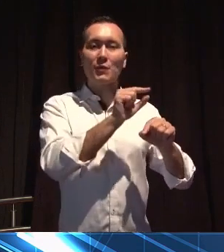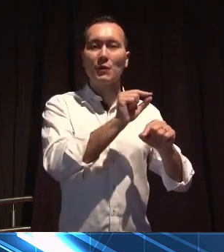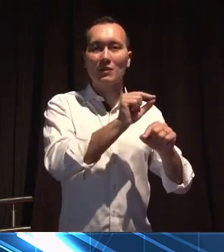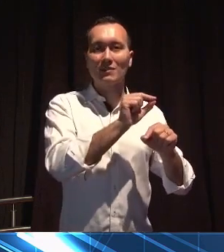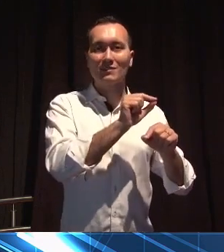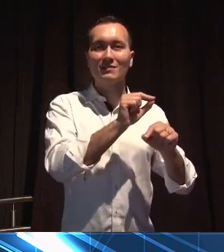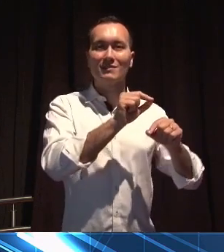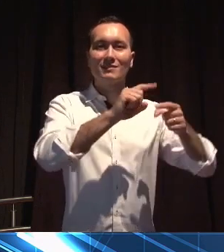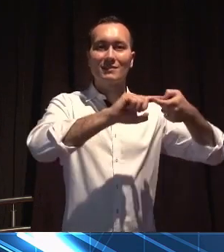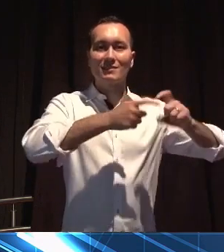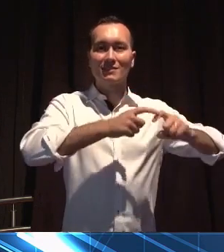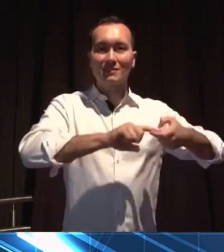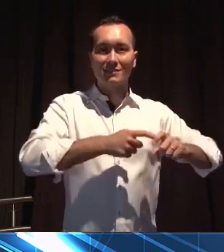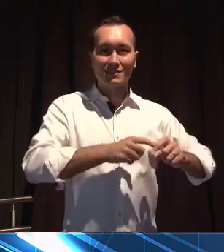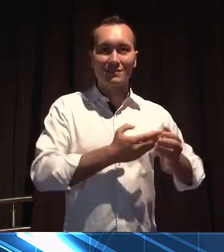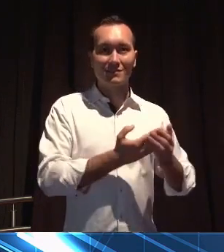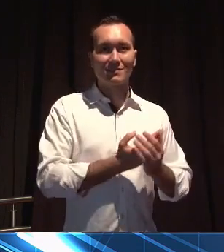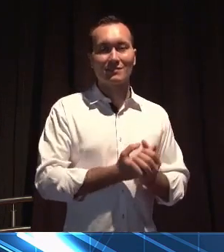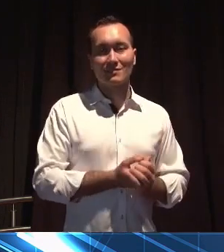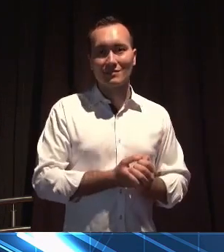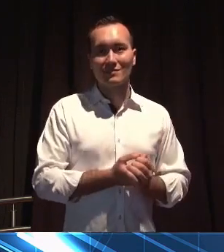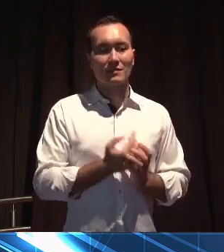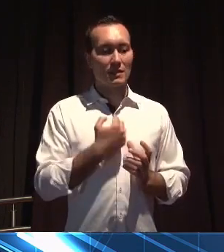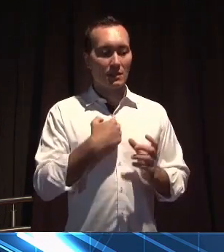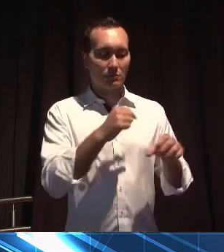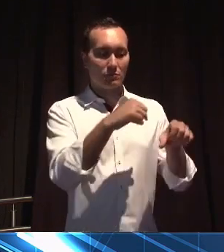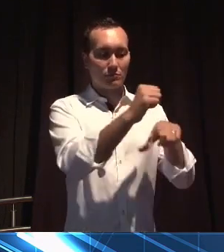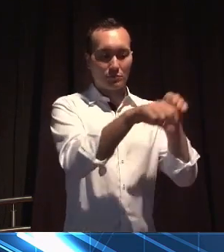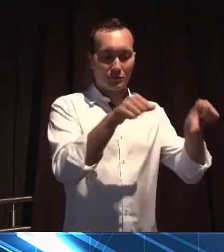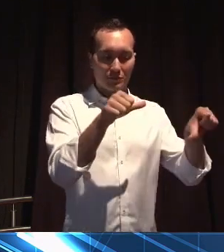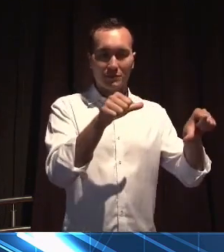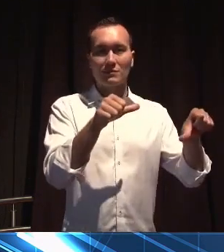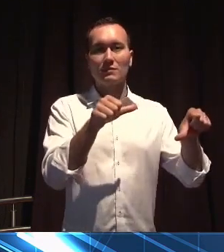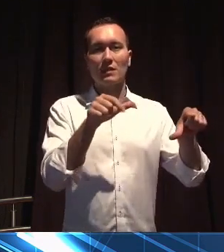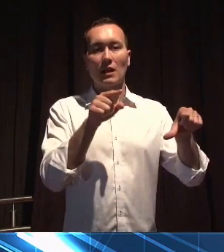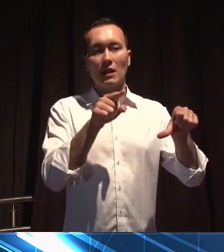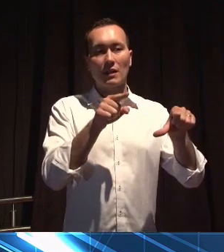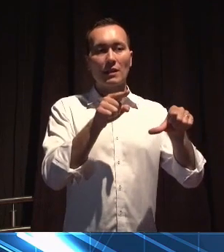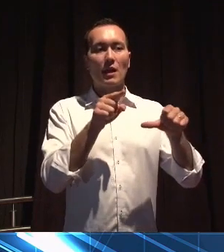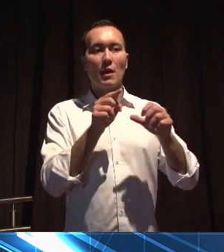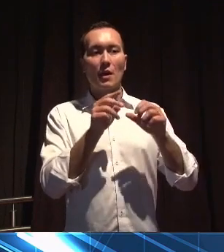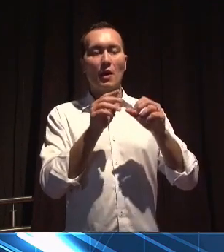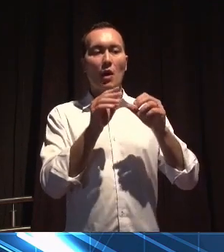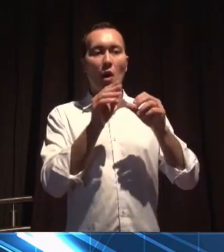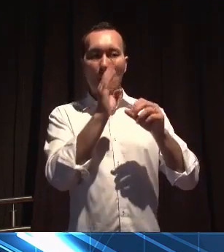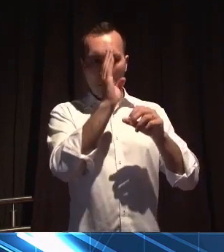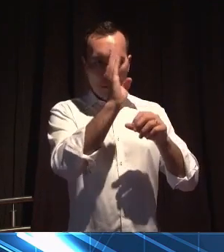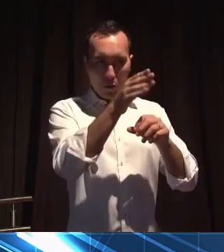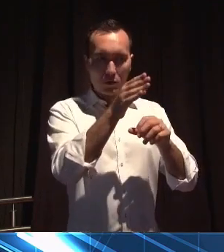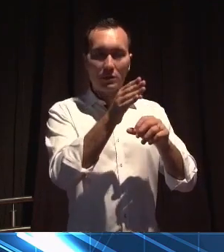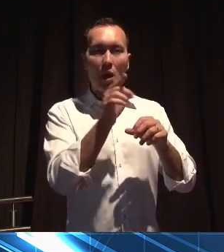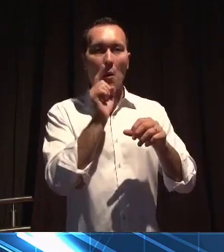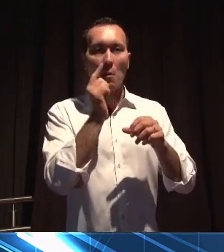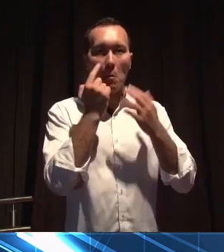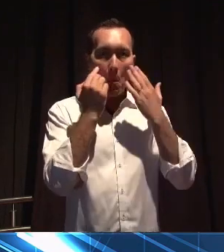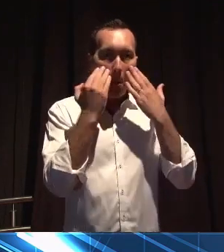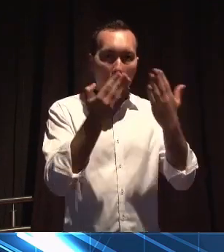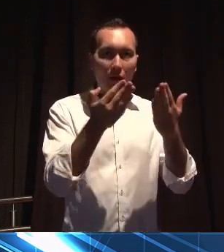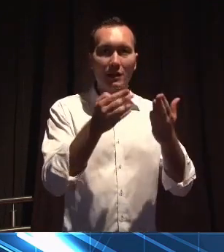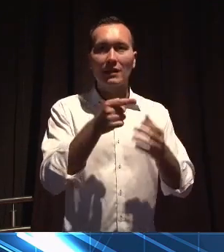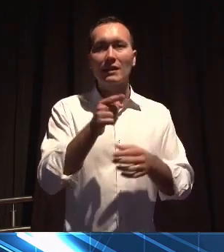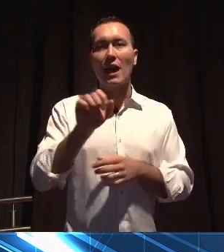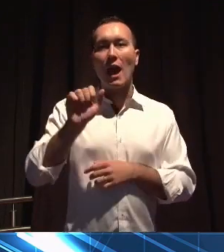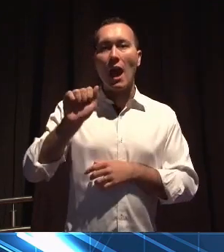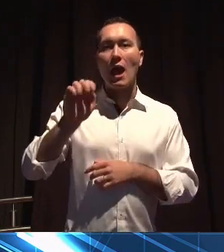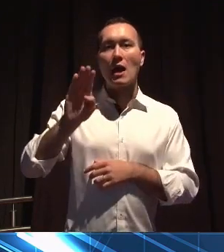então por isso que eu inverto as dependências a coisa sempre vai apontar para abstração e o lance você não consegue criar uma abstração